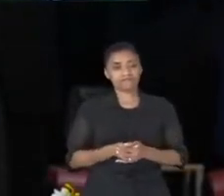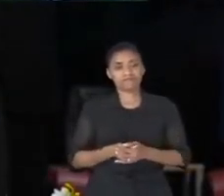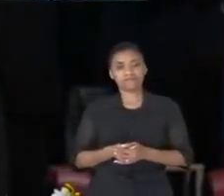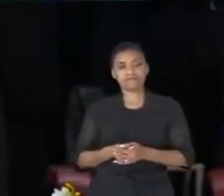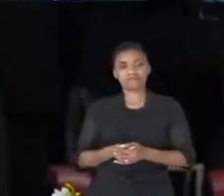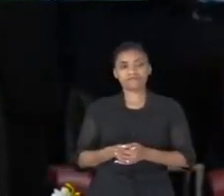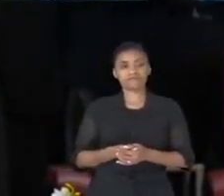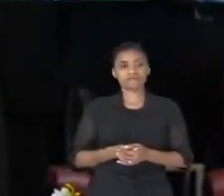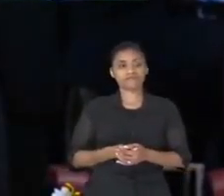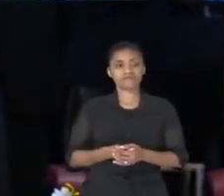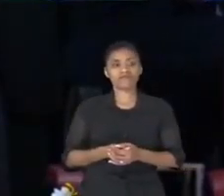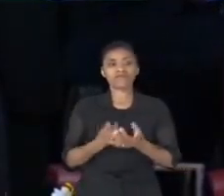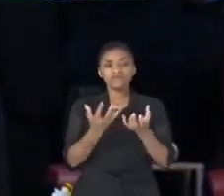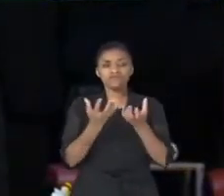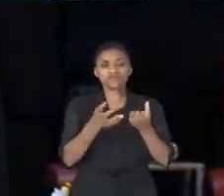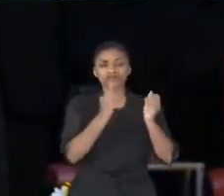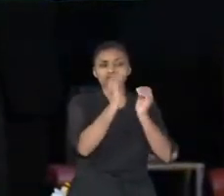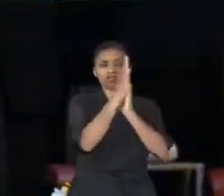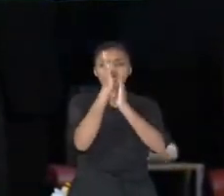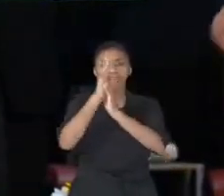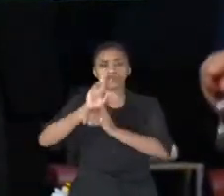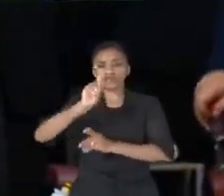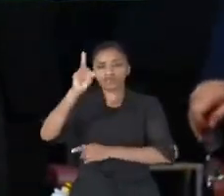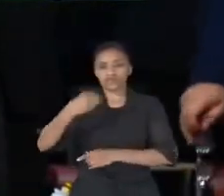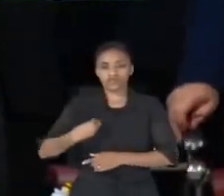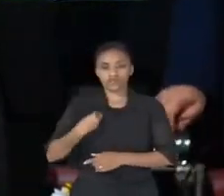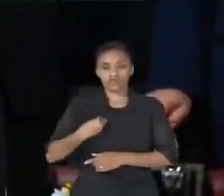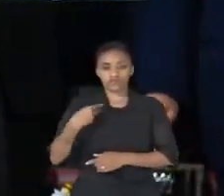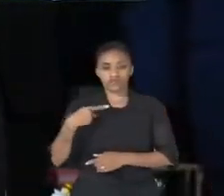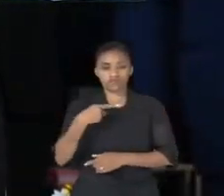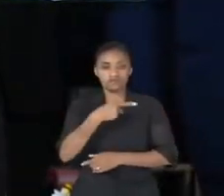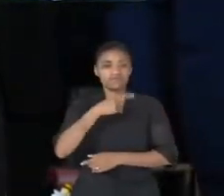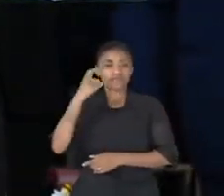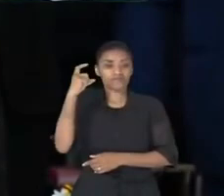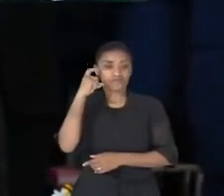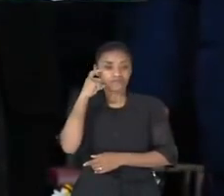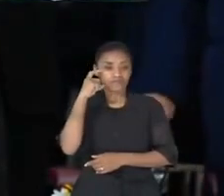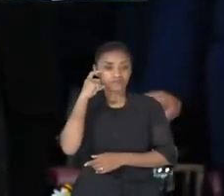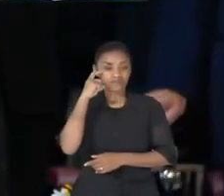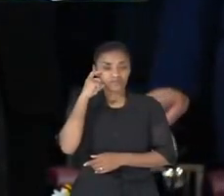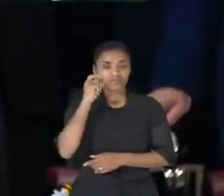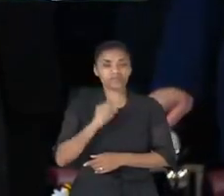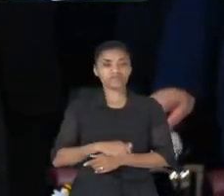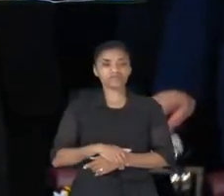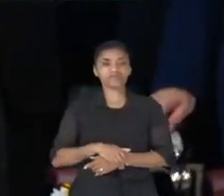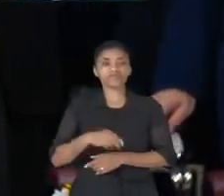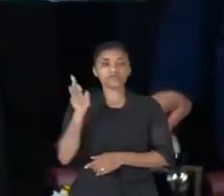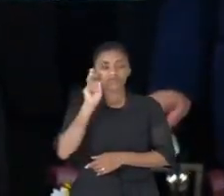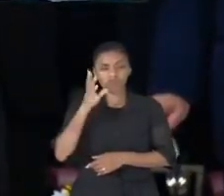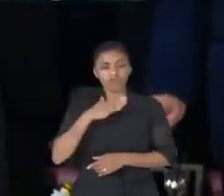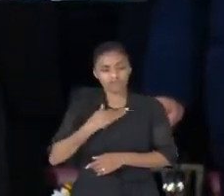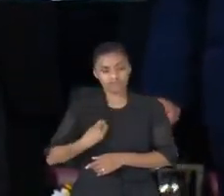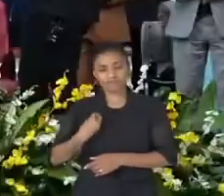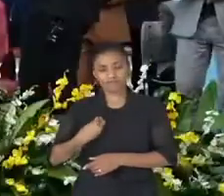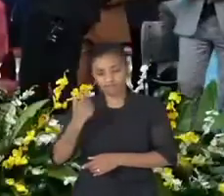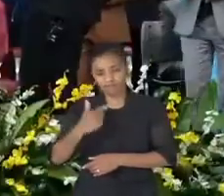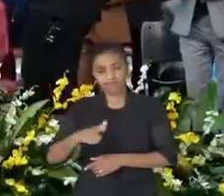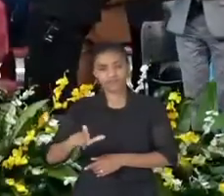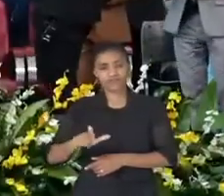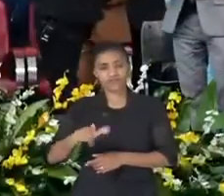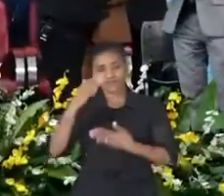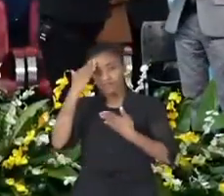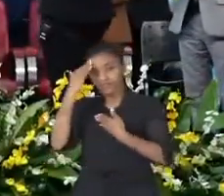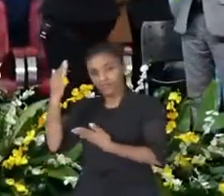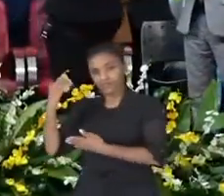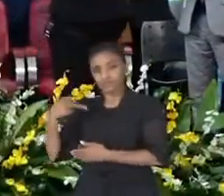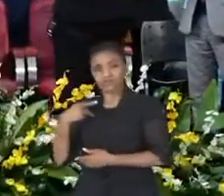Mais uma vez quero louvar a Deus pela vida do pastor Zilmar, que se lembrou de mim mais uma vez. Obrigado,